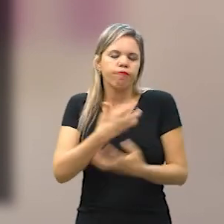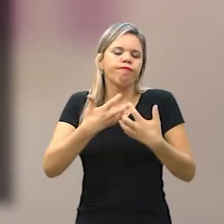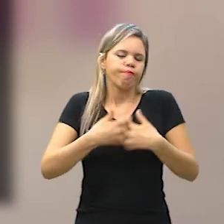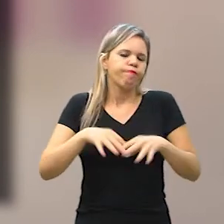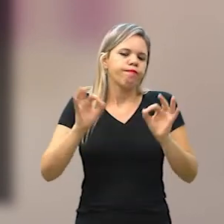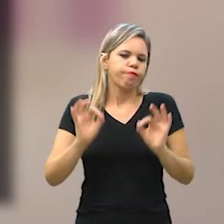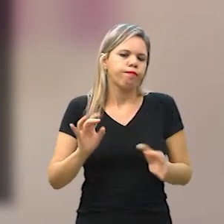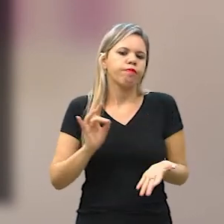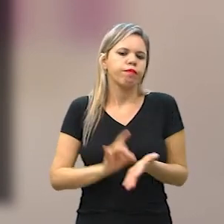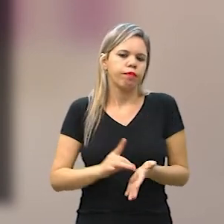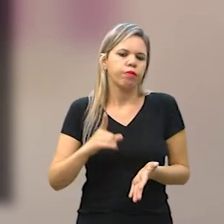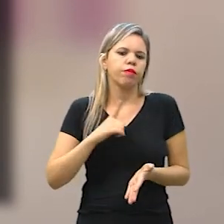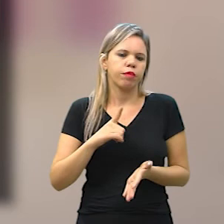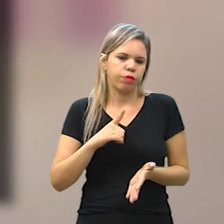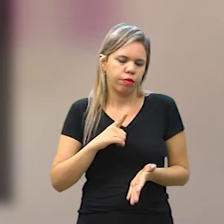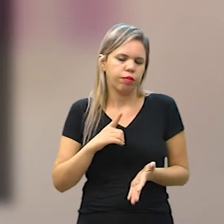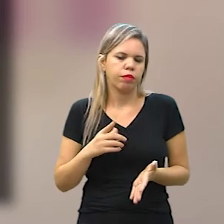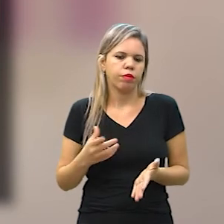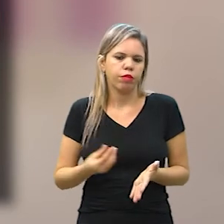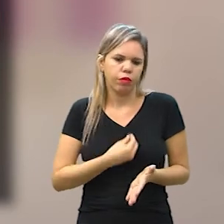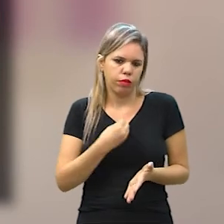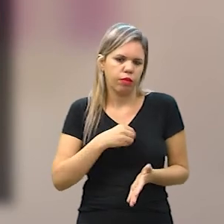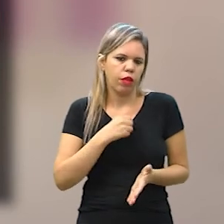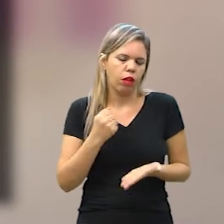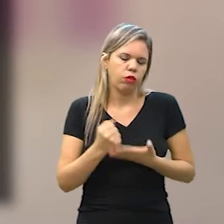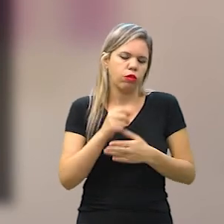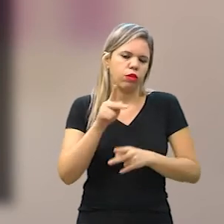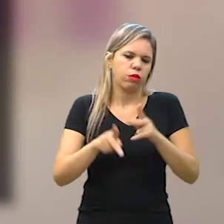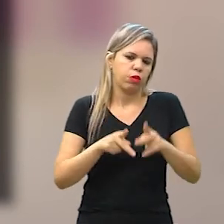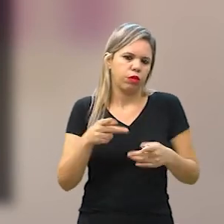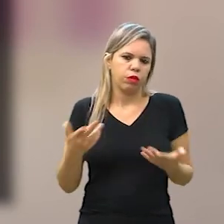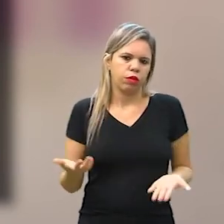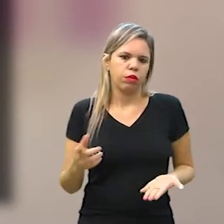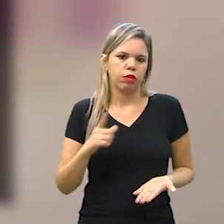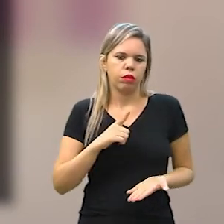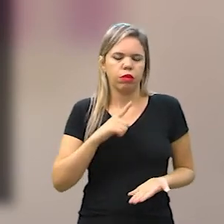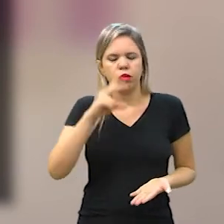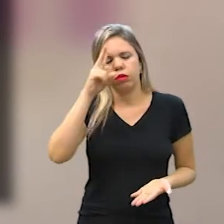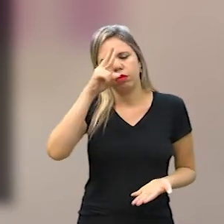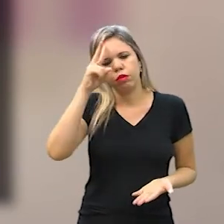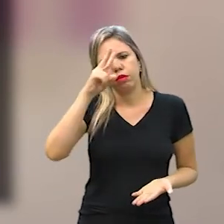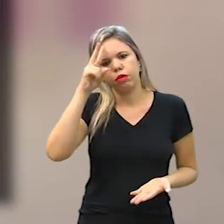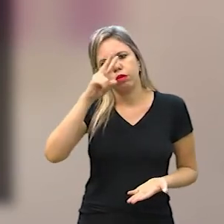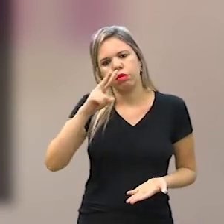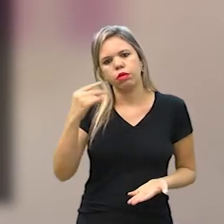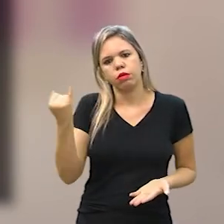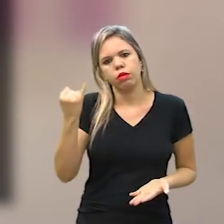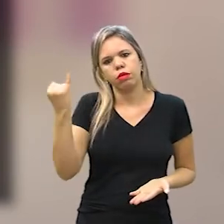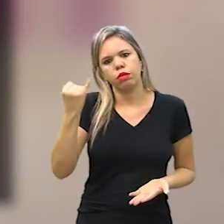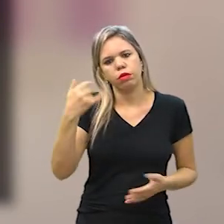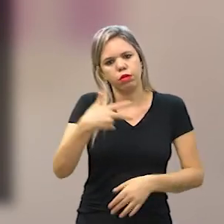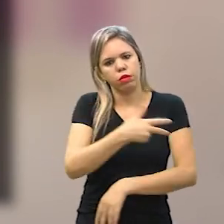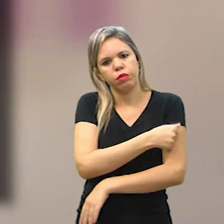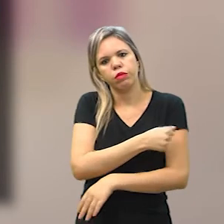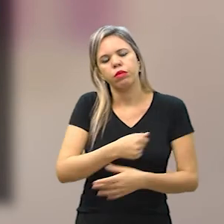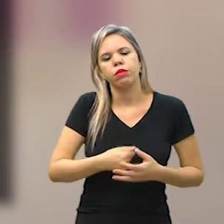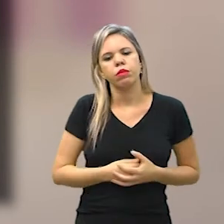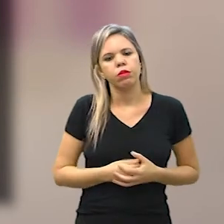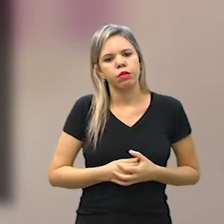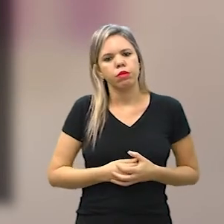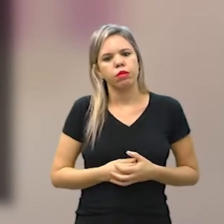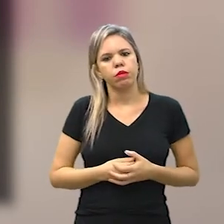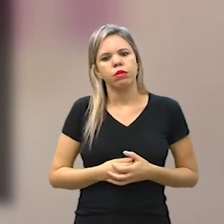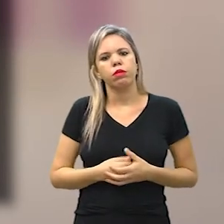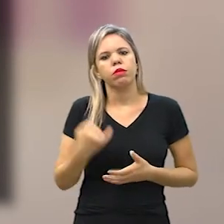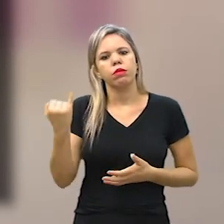que funciona, que tem impacto na vida das pessoas, né? Então, a gente tem que lembrar que é importante a